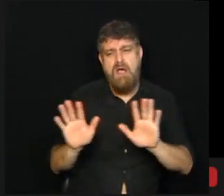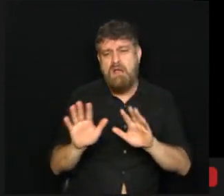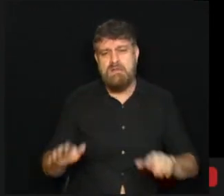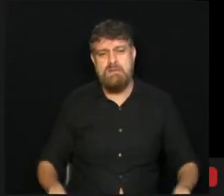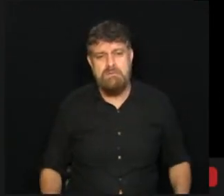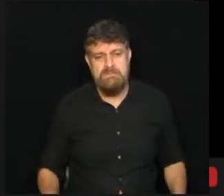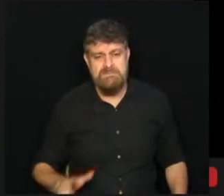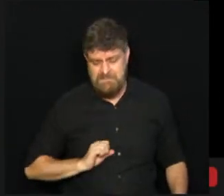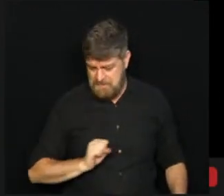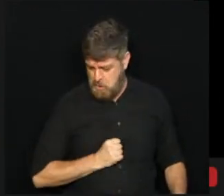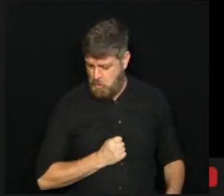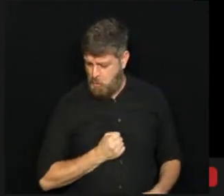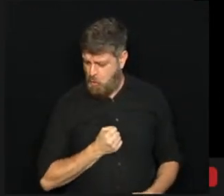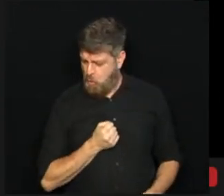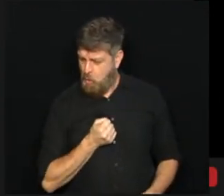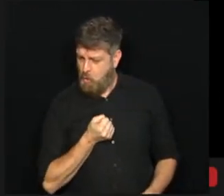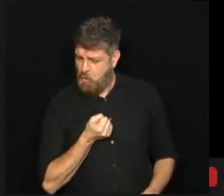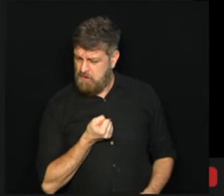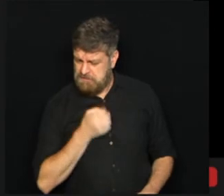do ódio